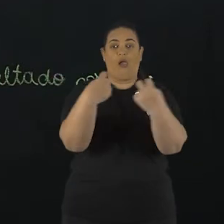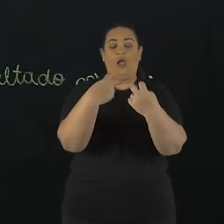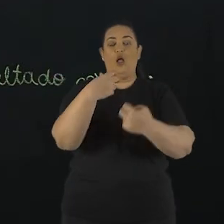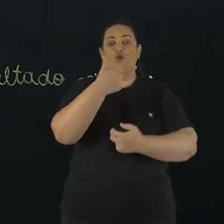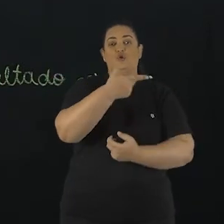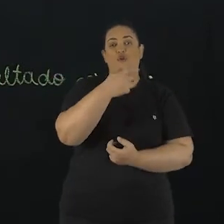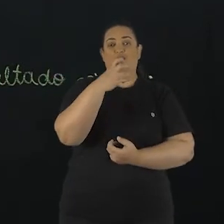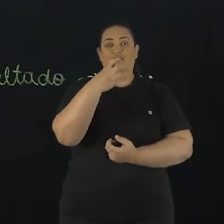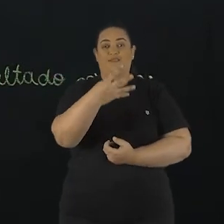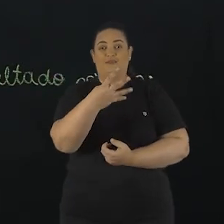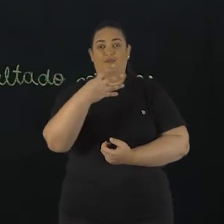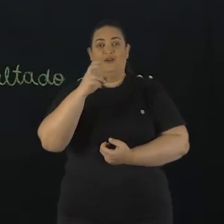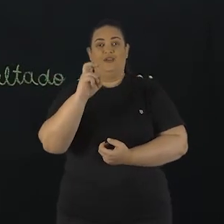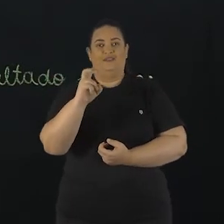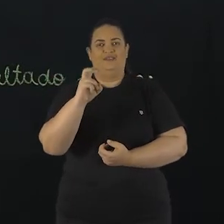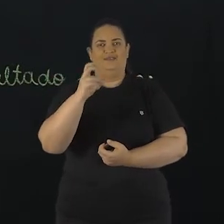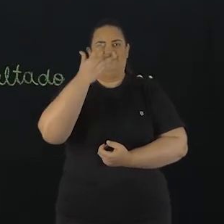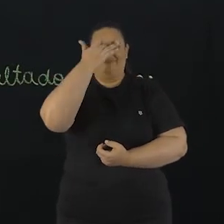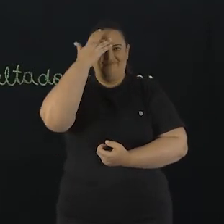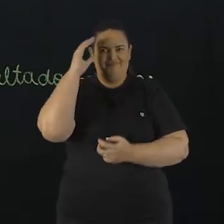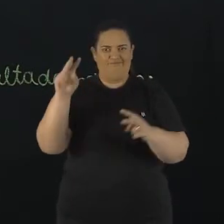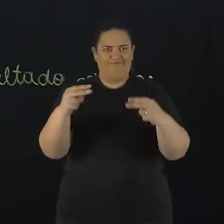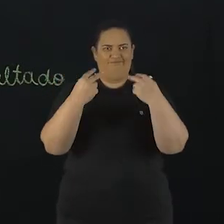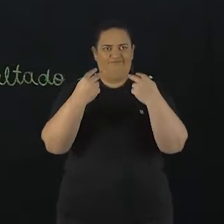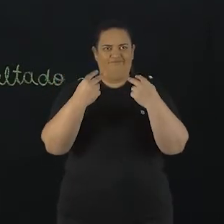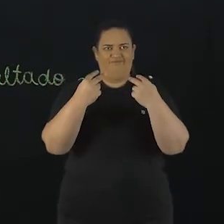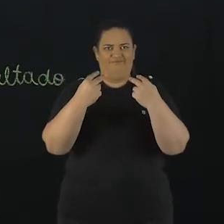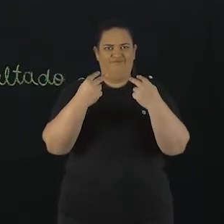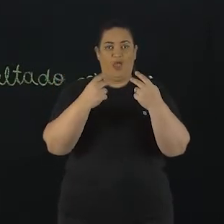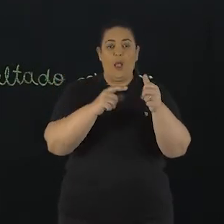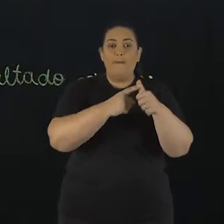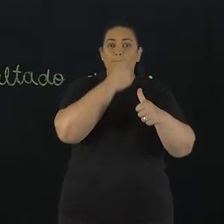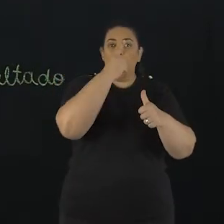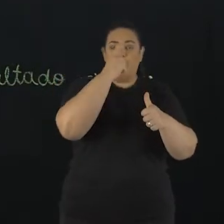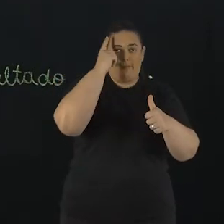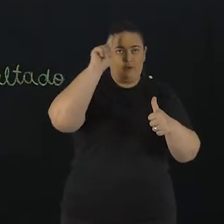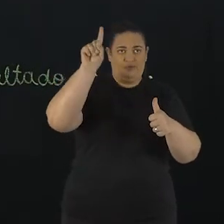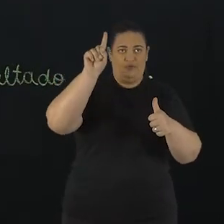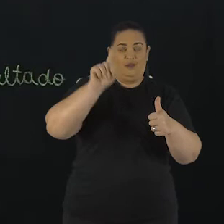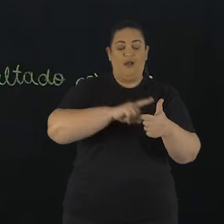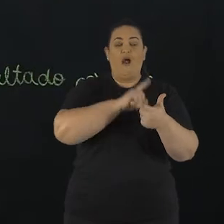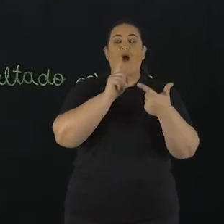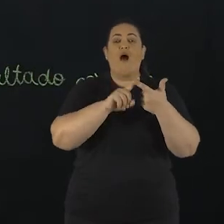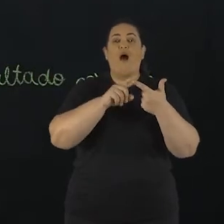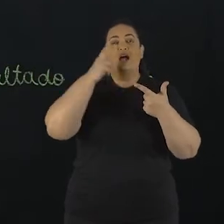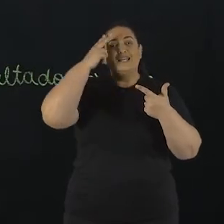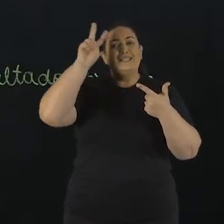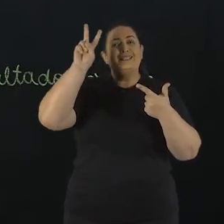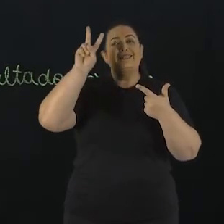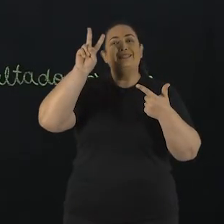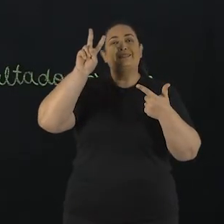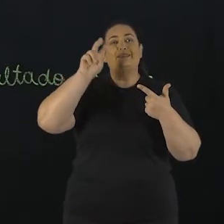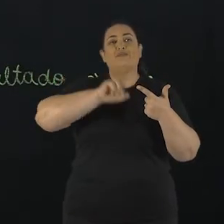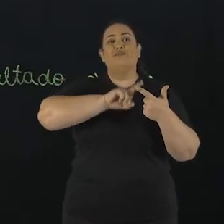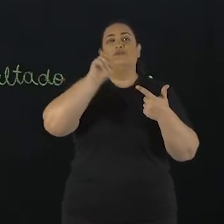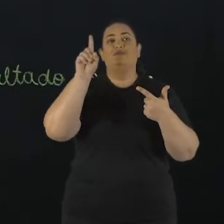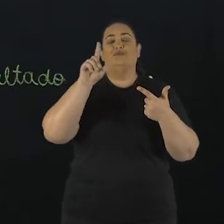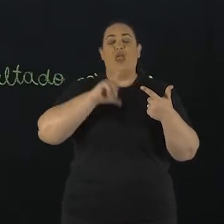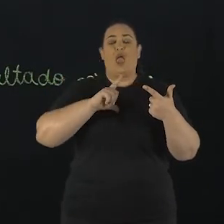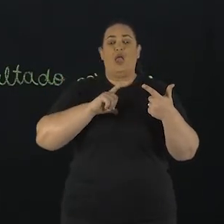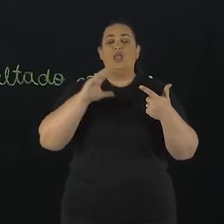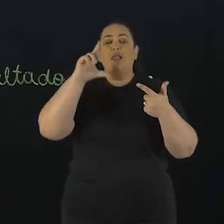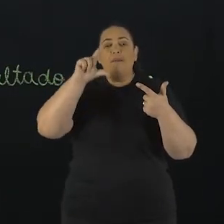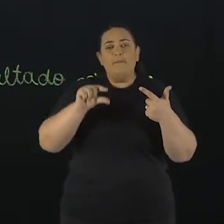245 pessoas na estreia. Já na segunda encenação, havia 209